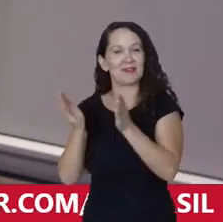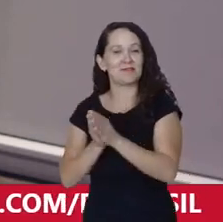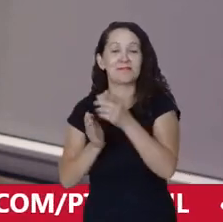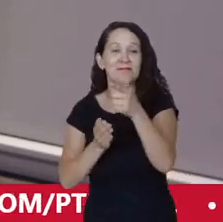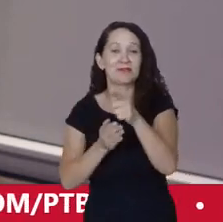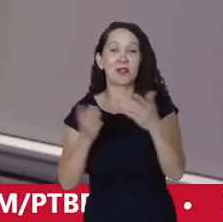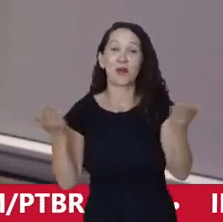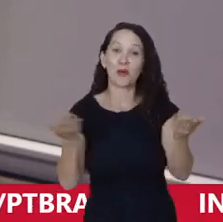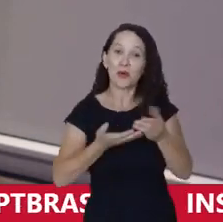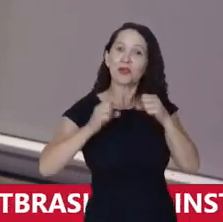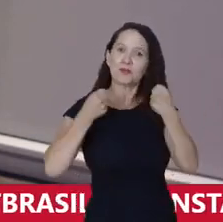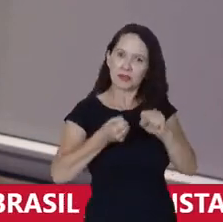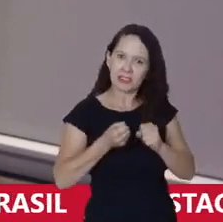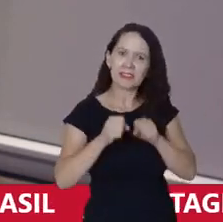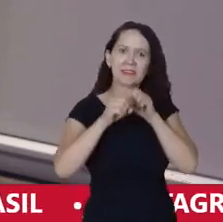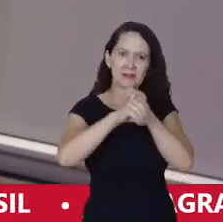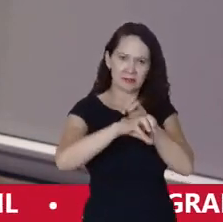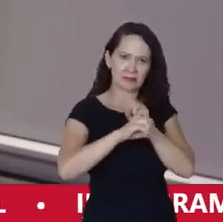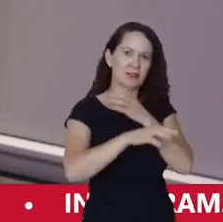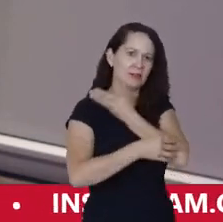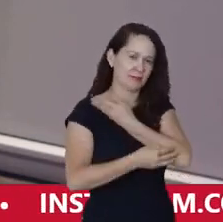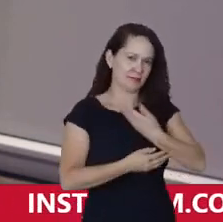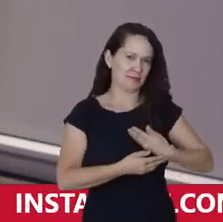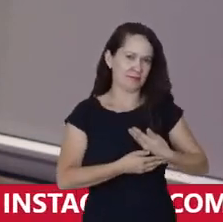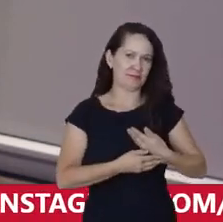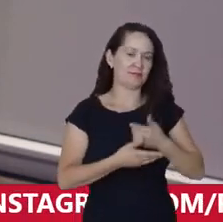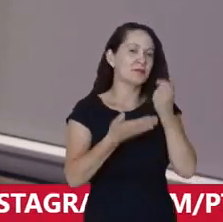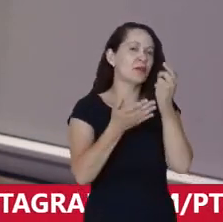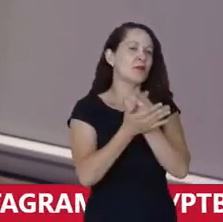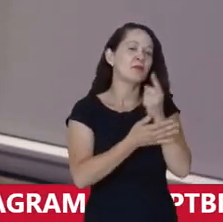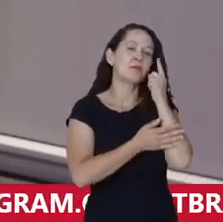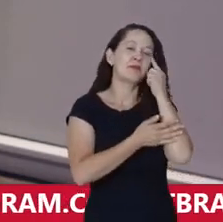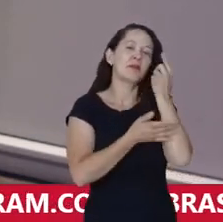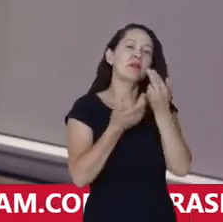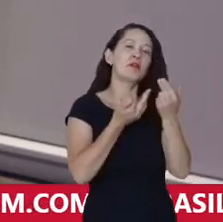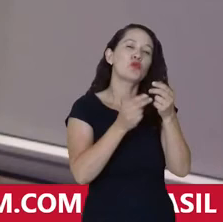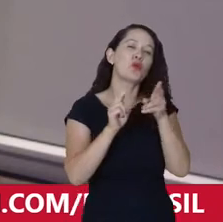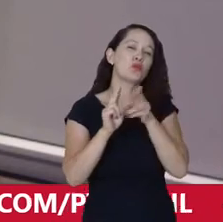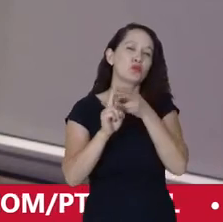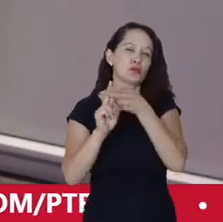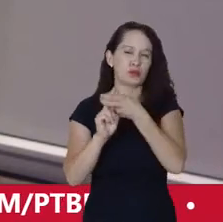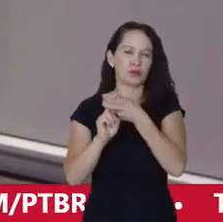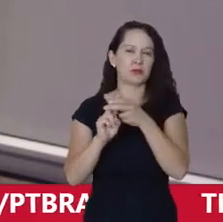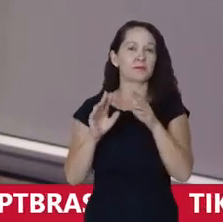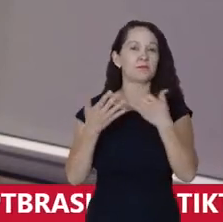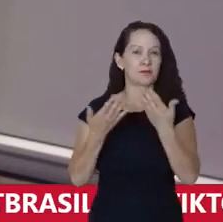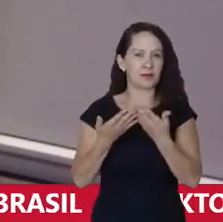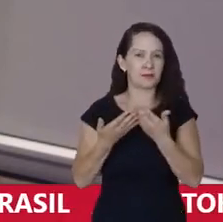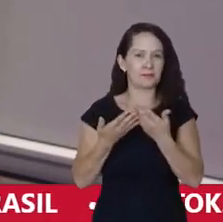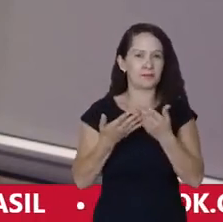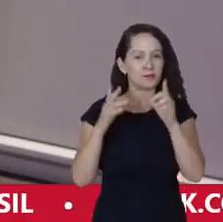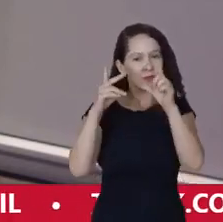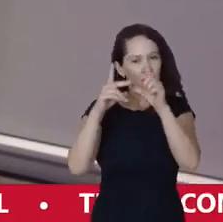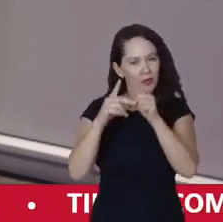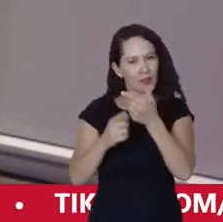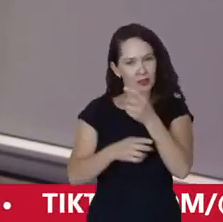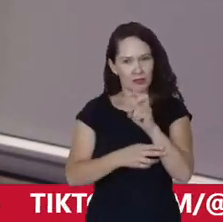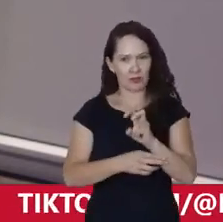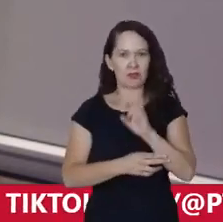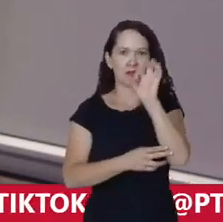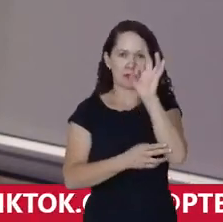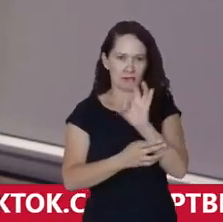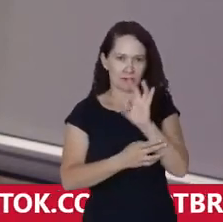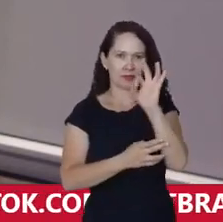que hoje precisam desta educação pública. O mesmo raciocínio serve para o SUS. Então, este corte de